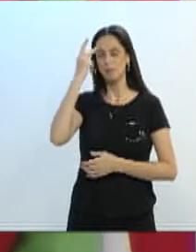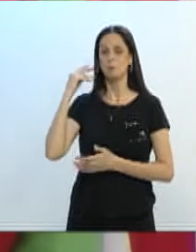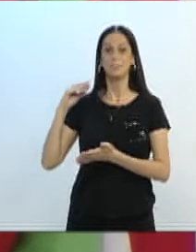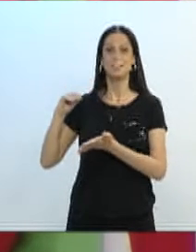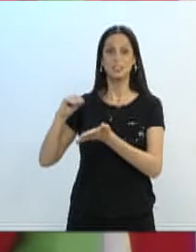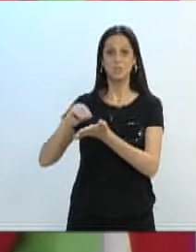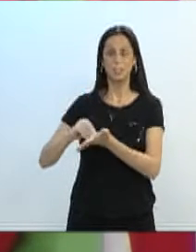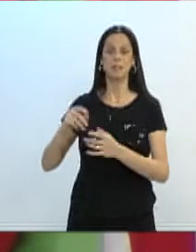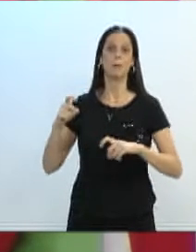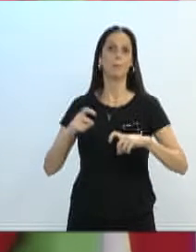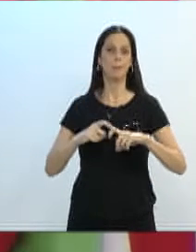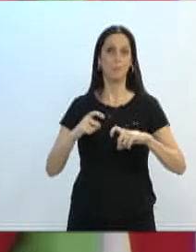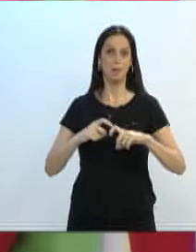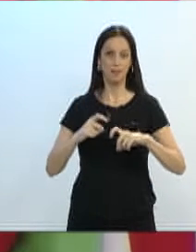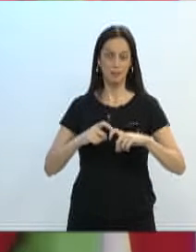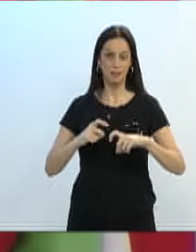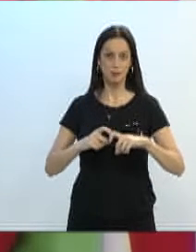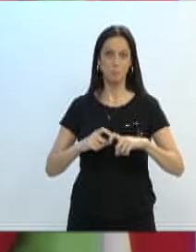Blumenau